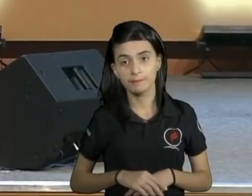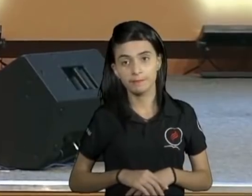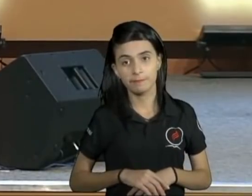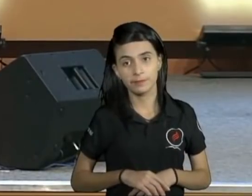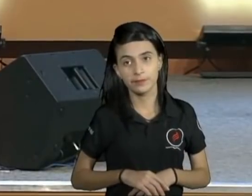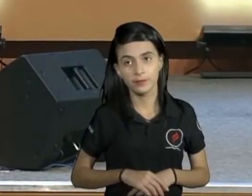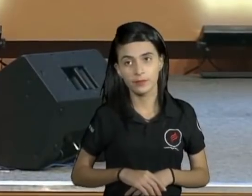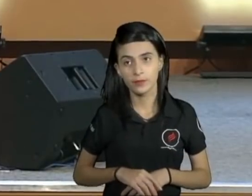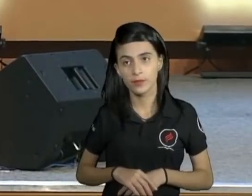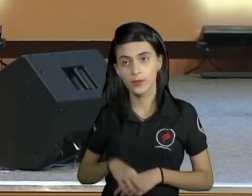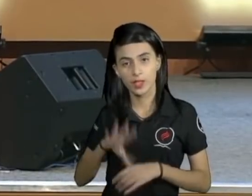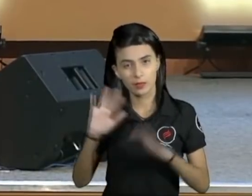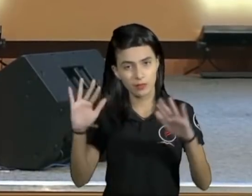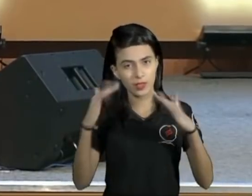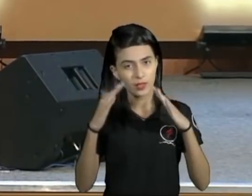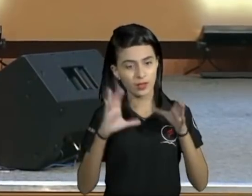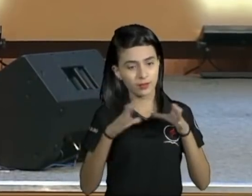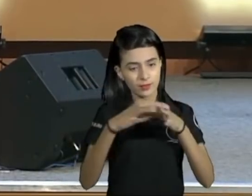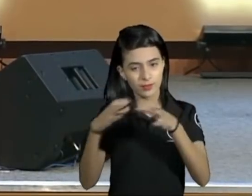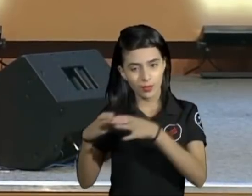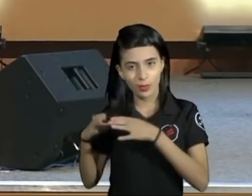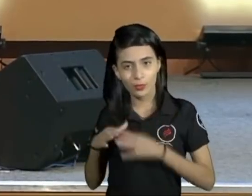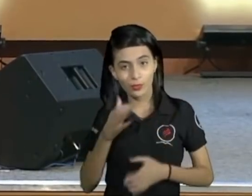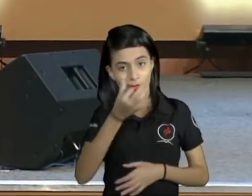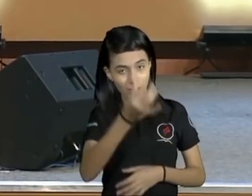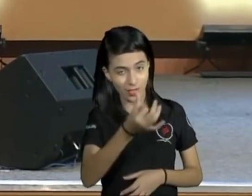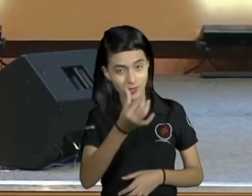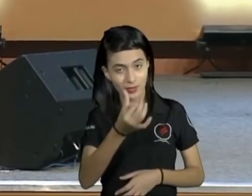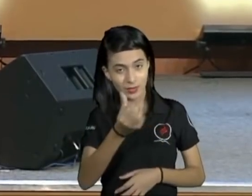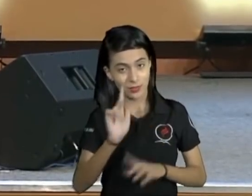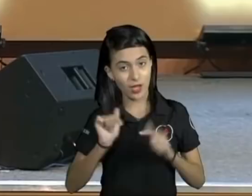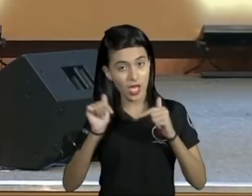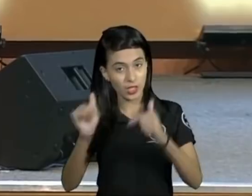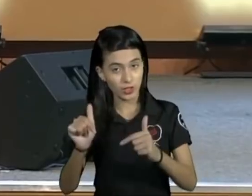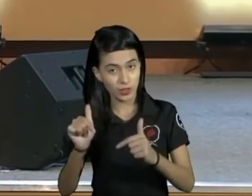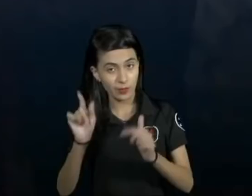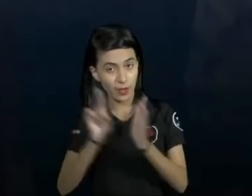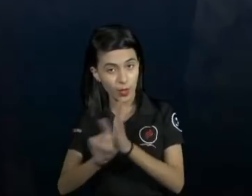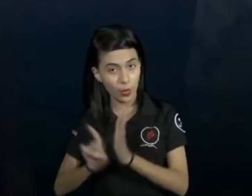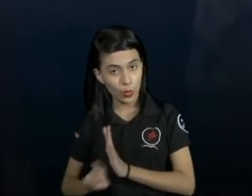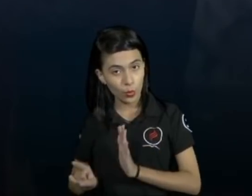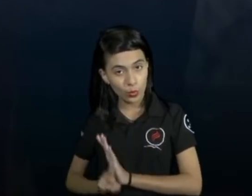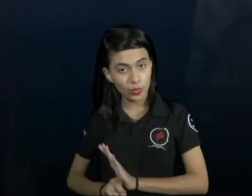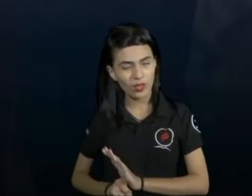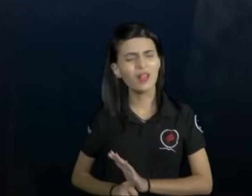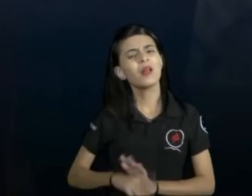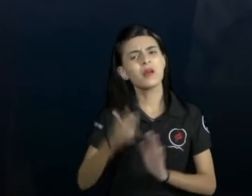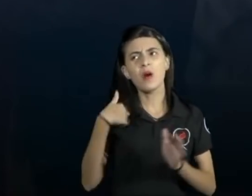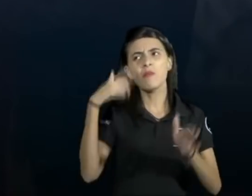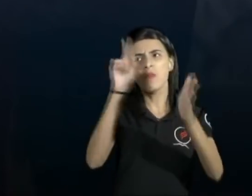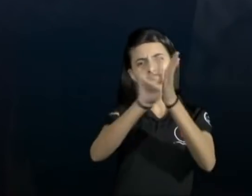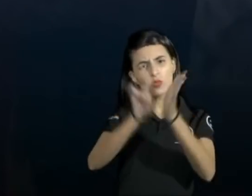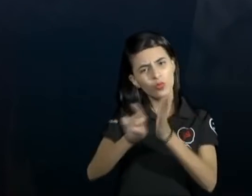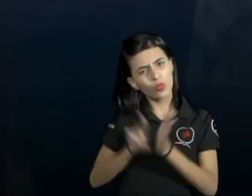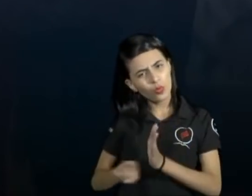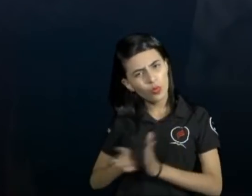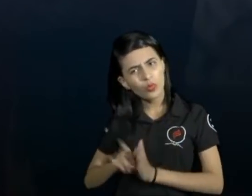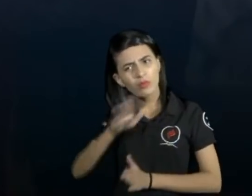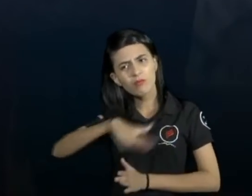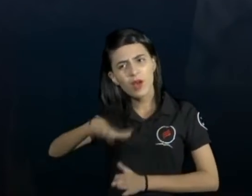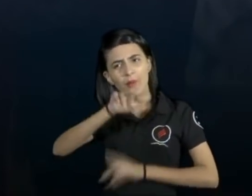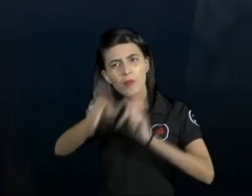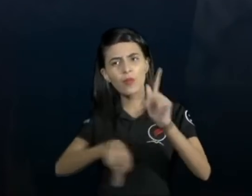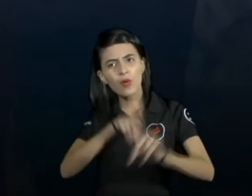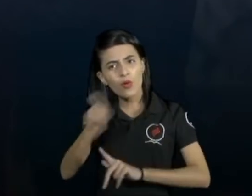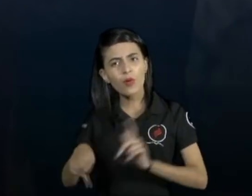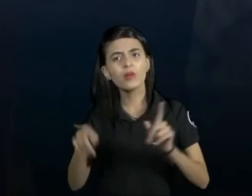escute tem seis grupos que vão reagir às suas perguntas em todas essas perguntas que eu tô fazendo aqui no meio desse povo